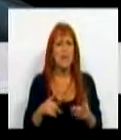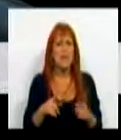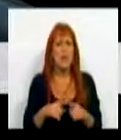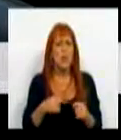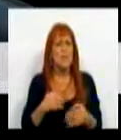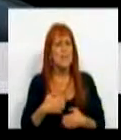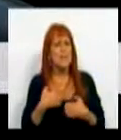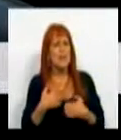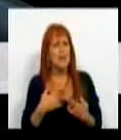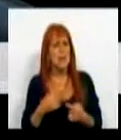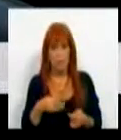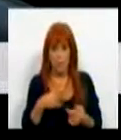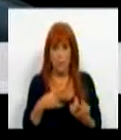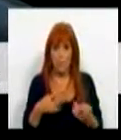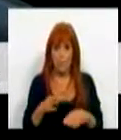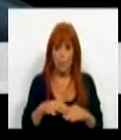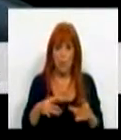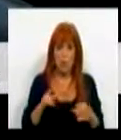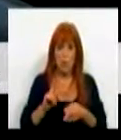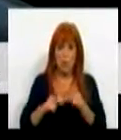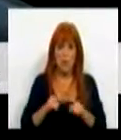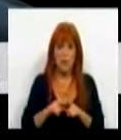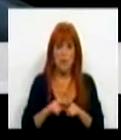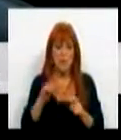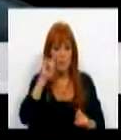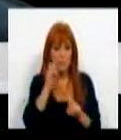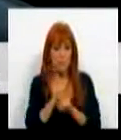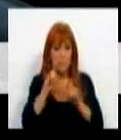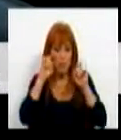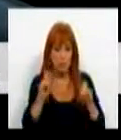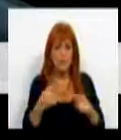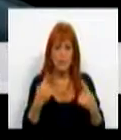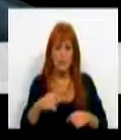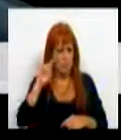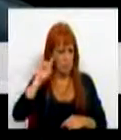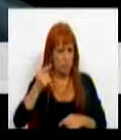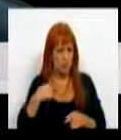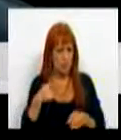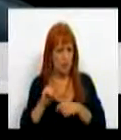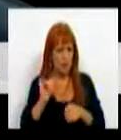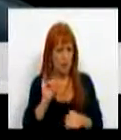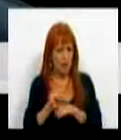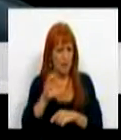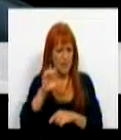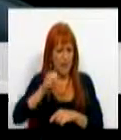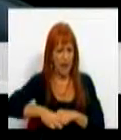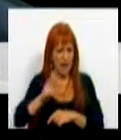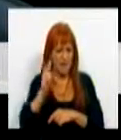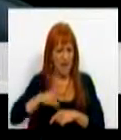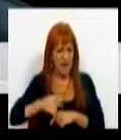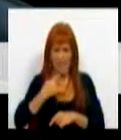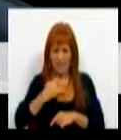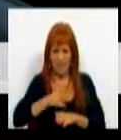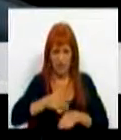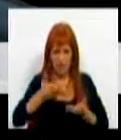ficamos com uma sensação preocupante relativamente à supervisão e temos também aqui o conhecimento daquela carta da CMVM que já aqui